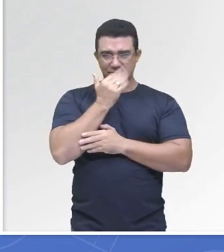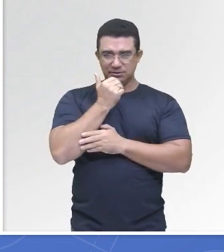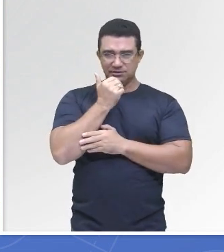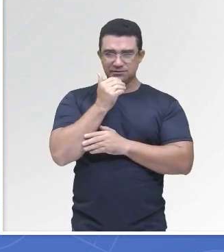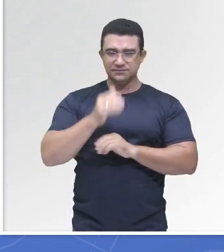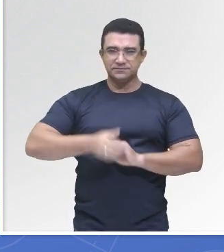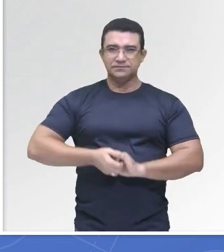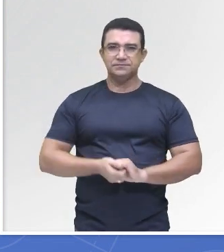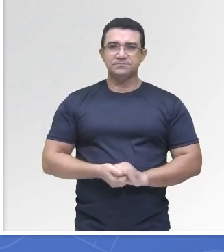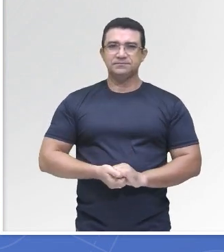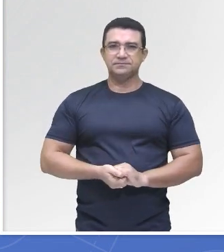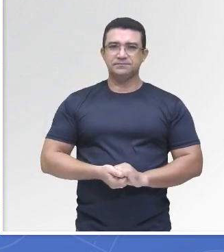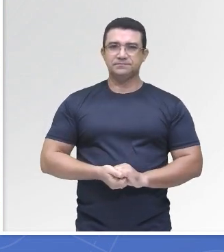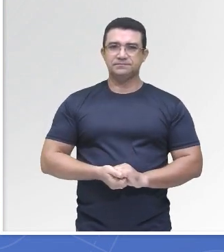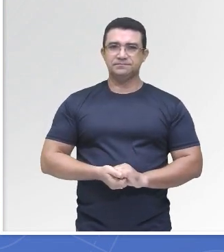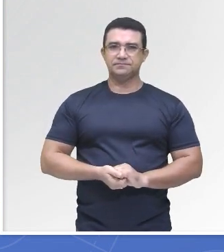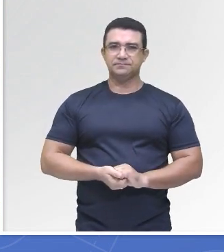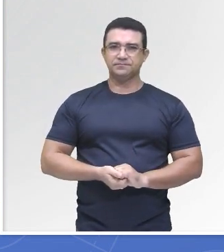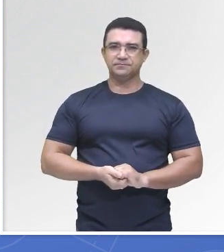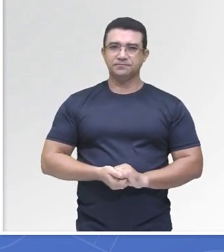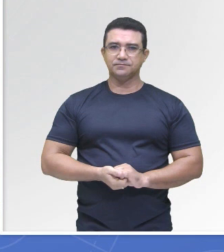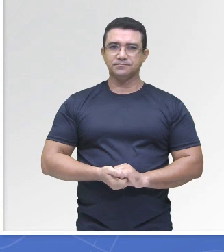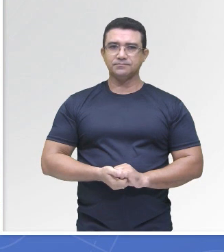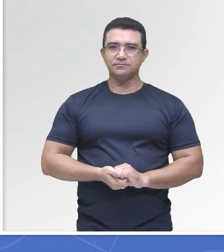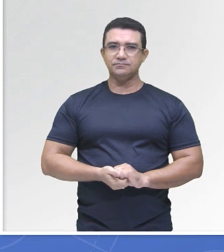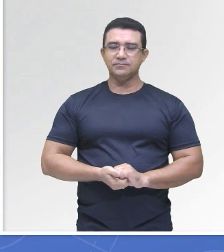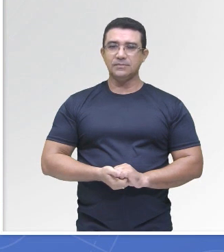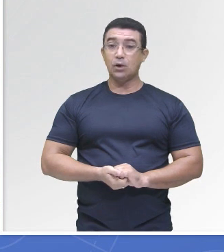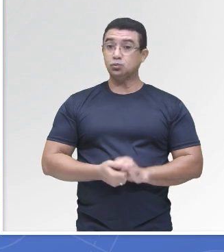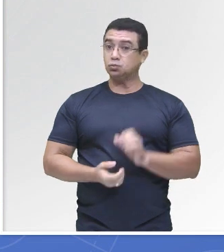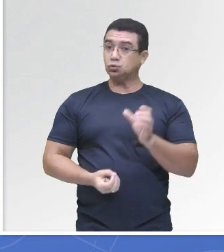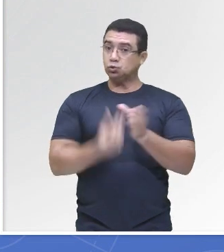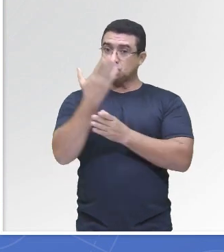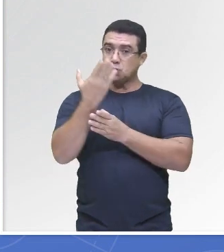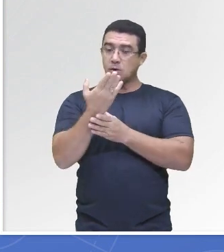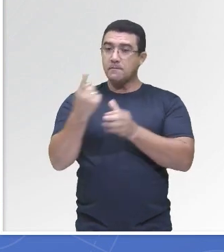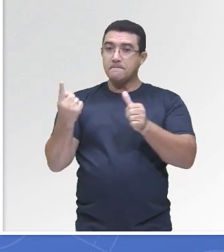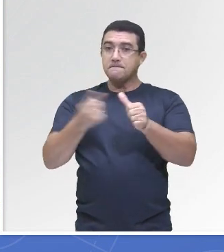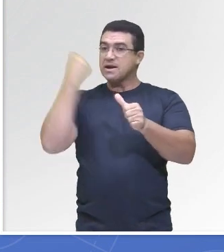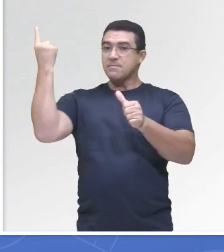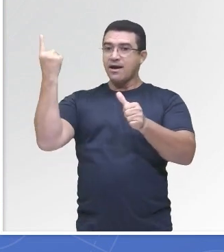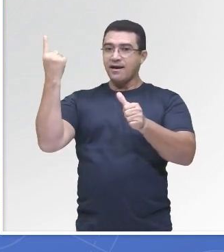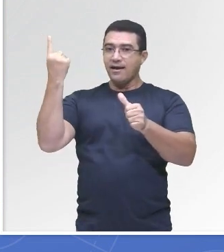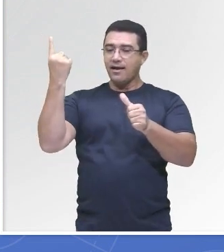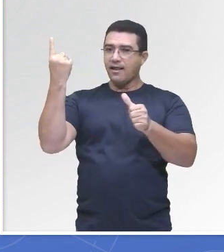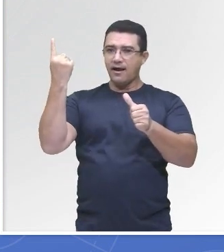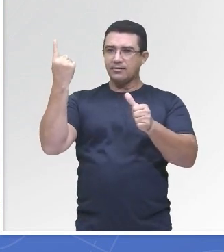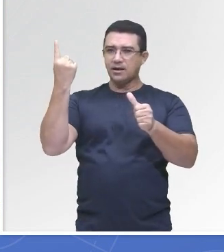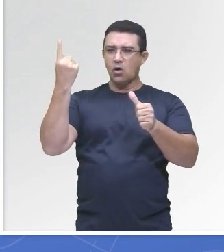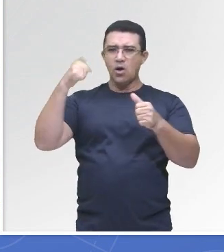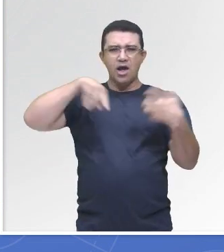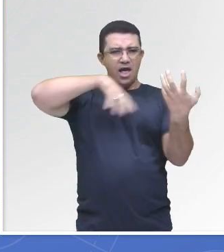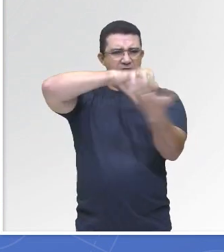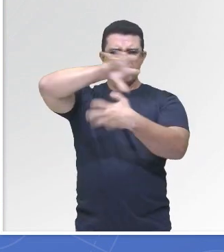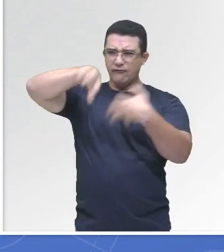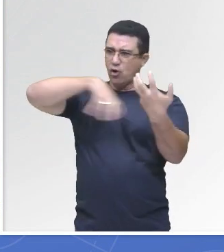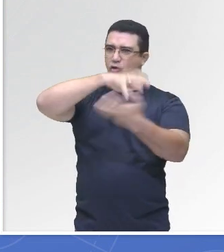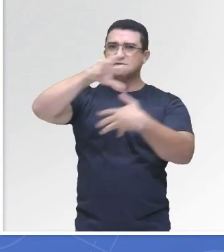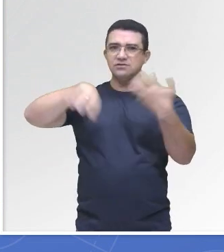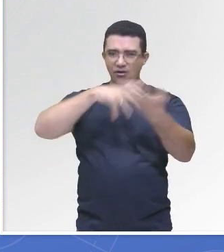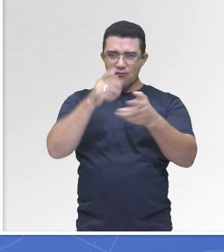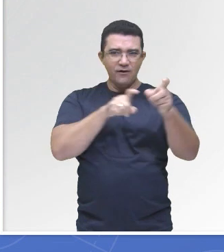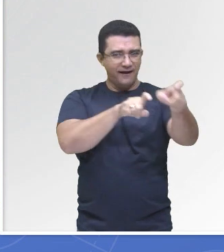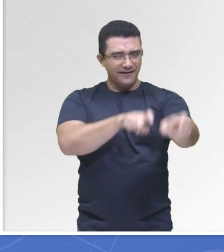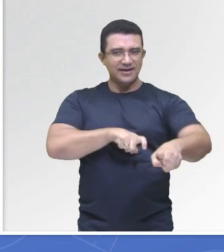A primeira grande revolução da humanidade, tá? O fogo também foi uma revolução